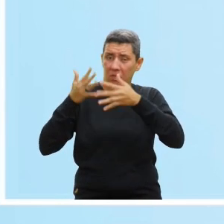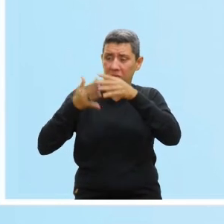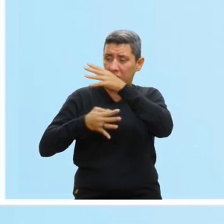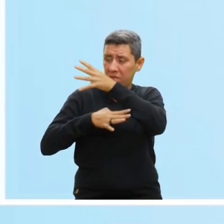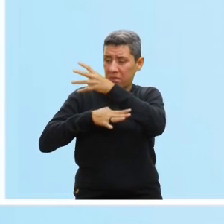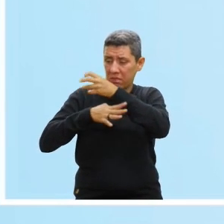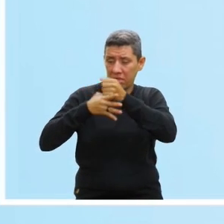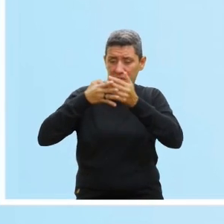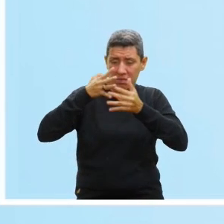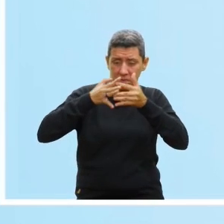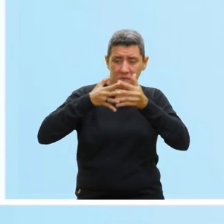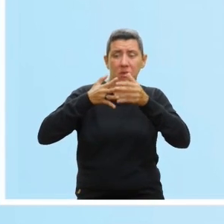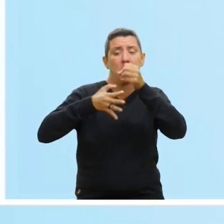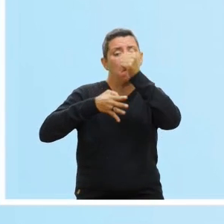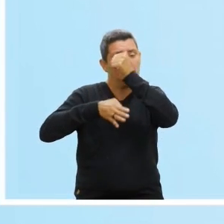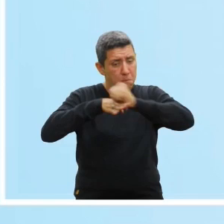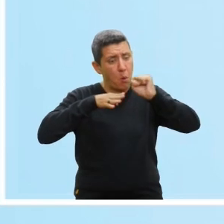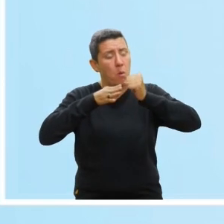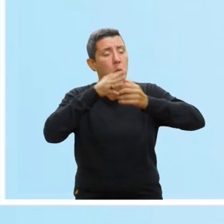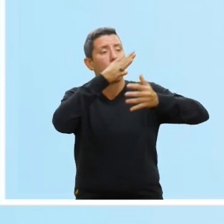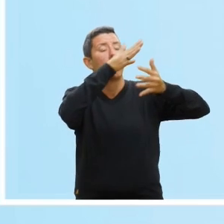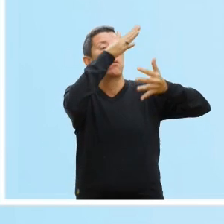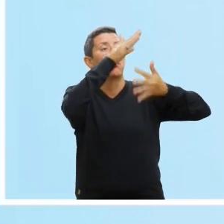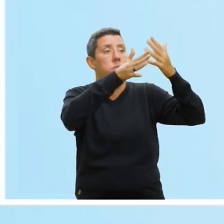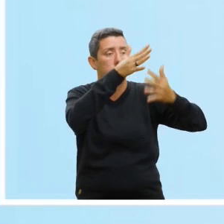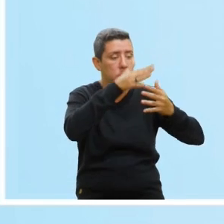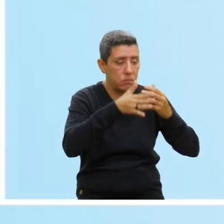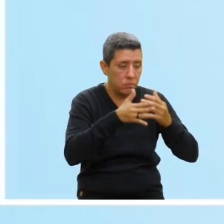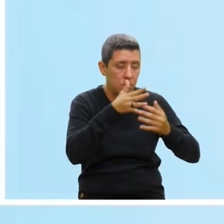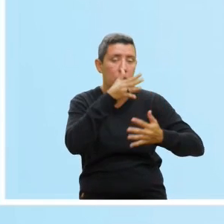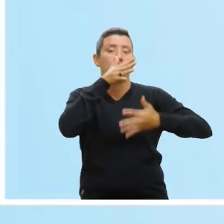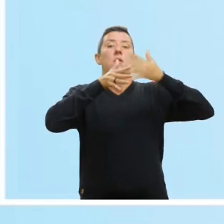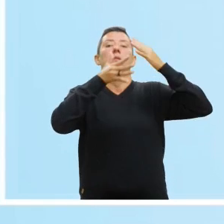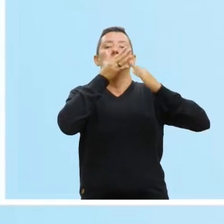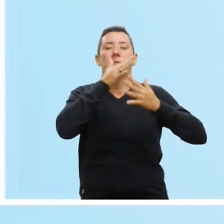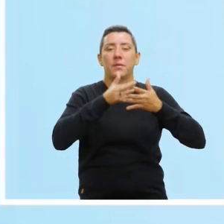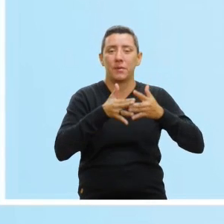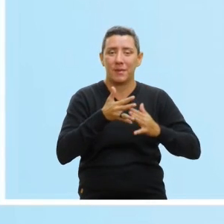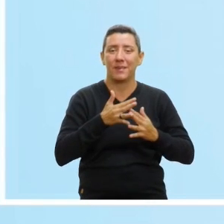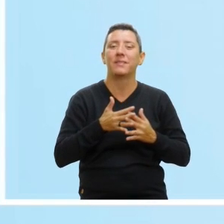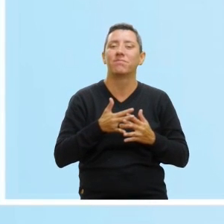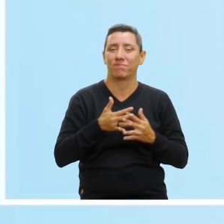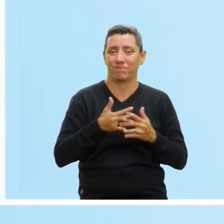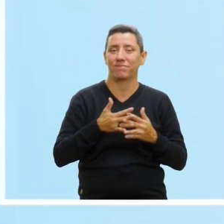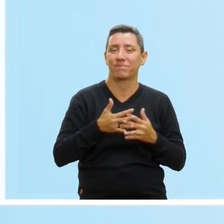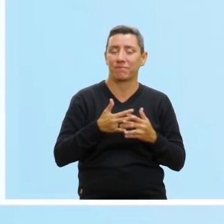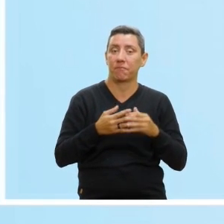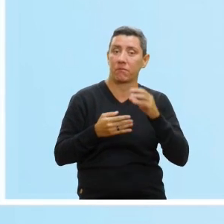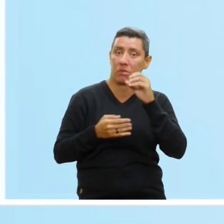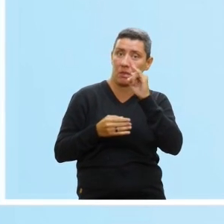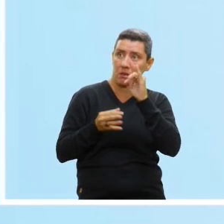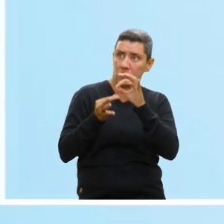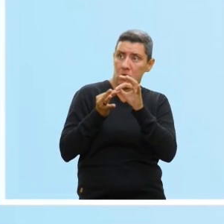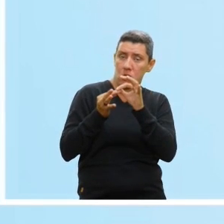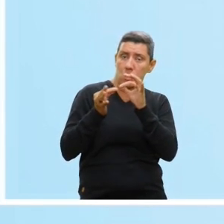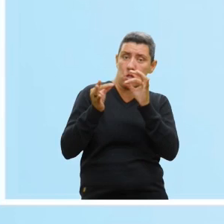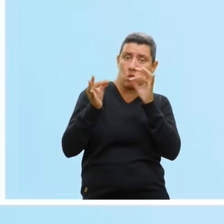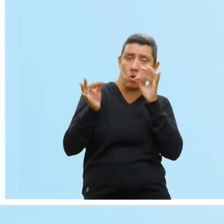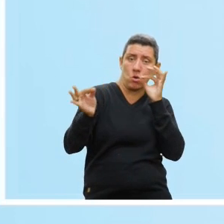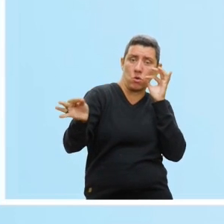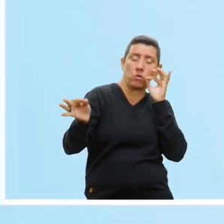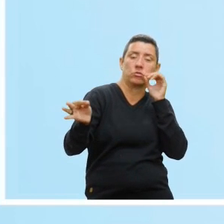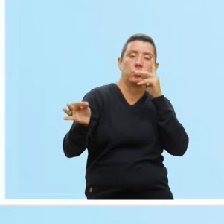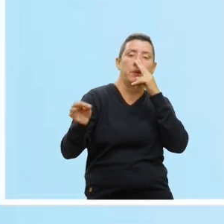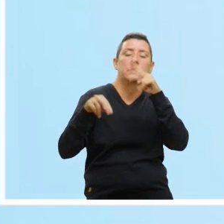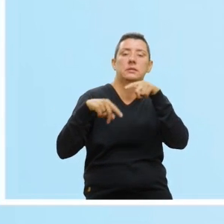ele atenua, amplifica, atenua, amplifica. Isso em uma distância muito longa você tende a piorar, piorar,